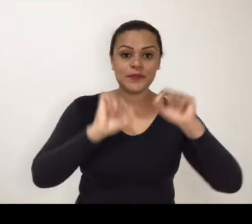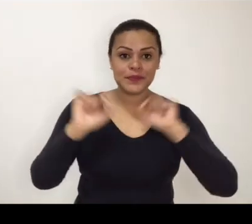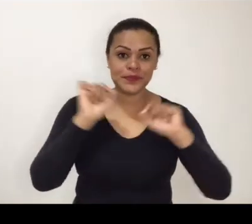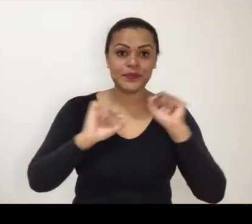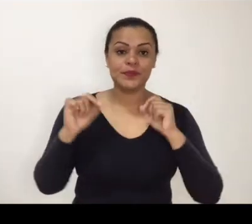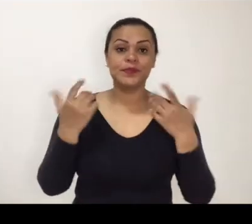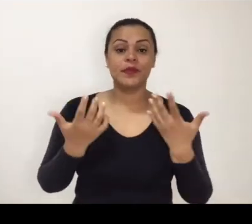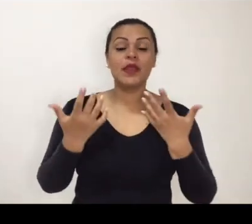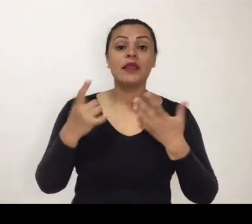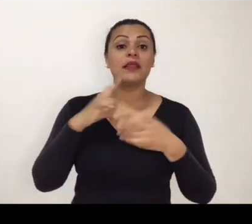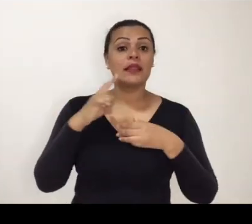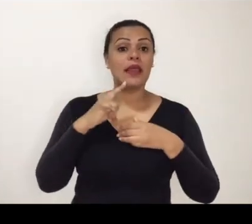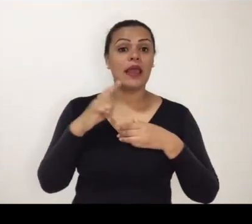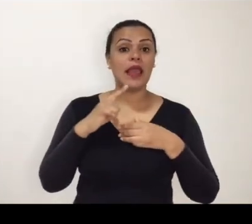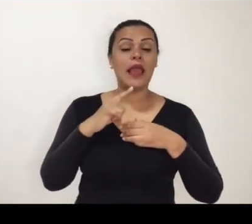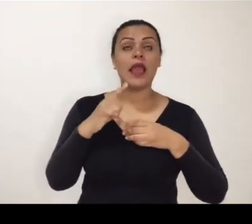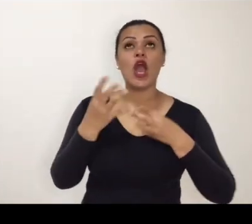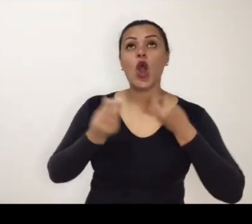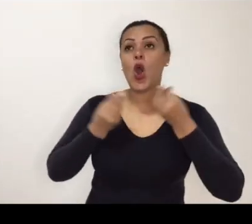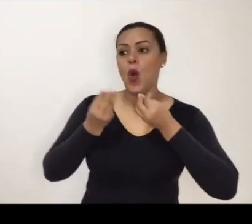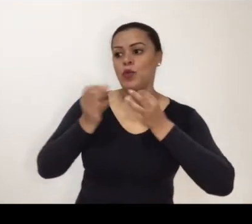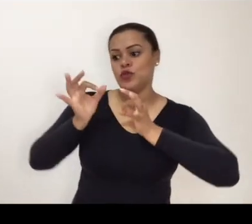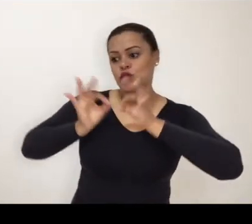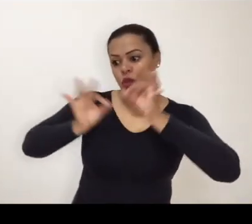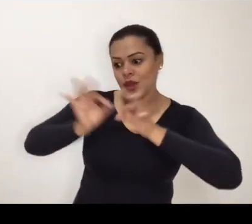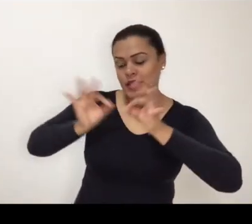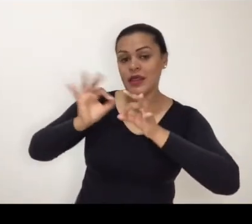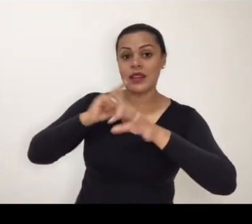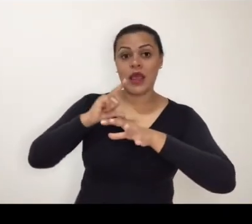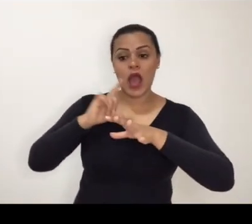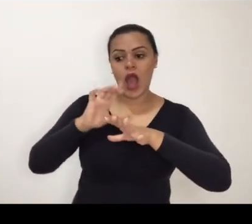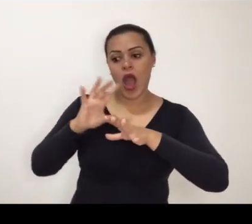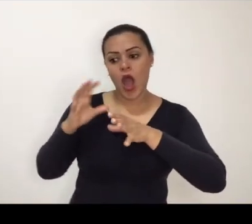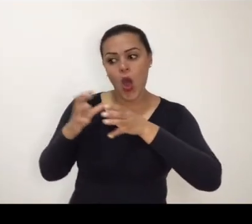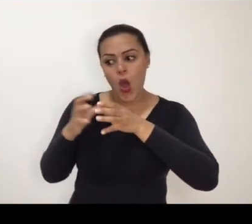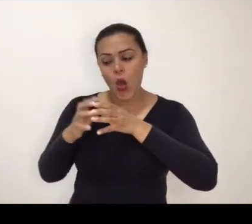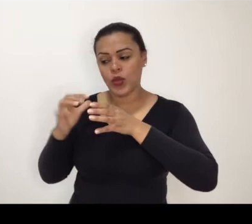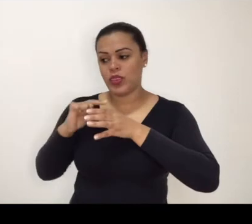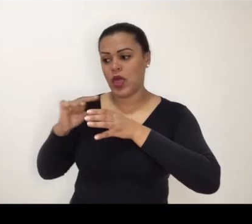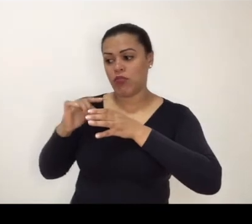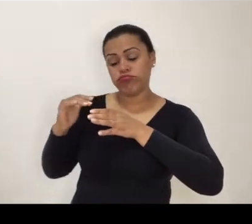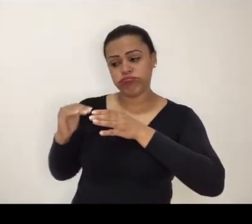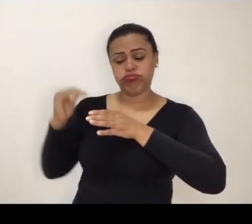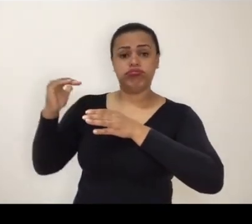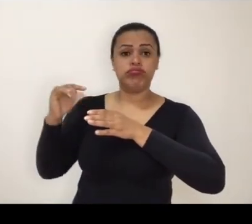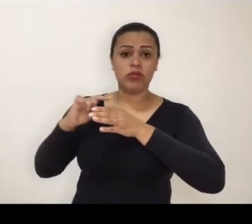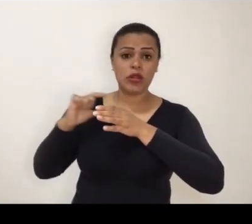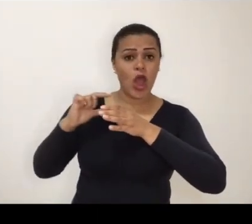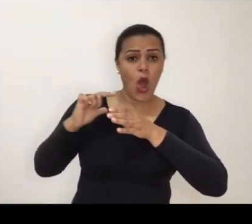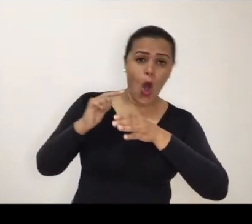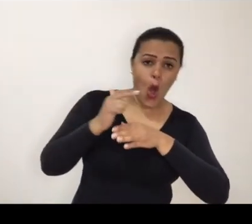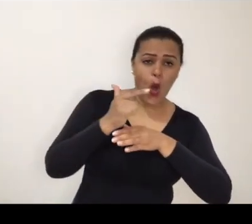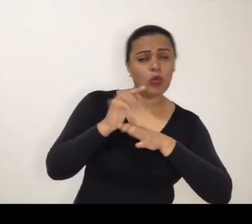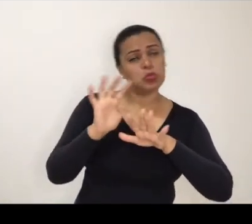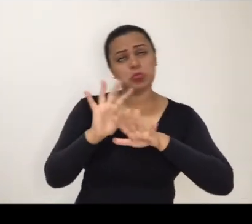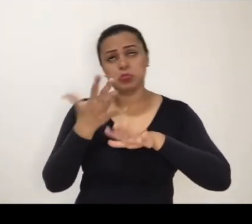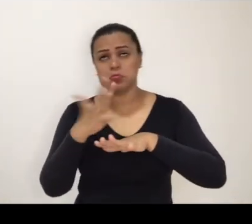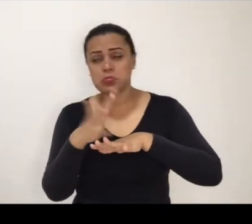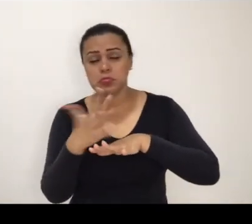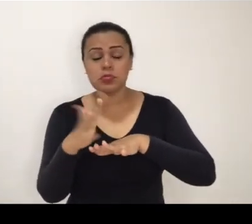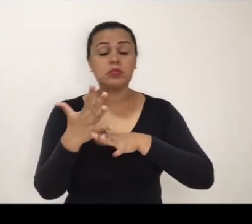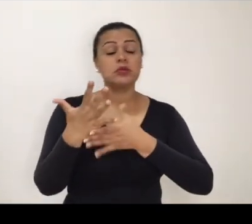uma forma de se estruturar, né? Alguns coletivos mais hierárquicos, outros menos, outros